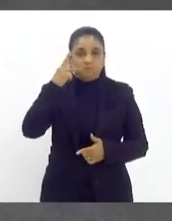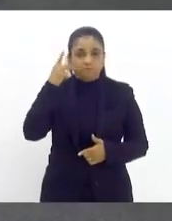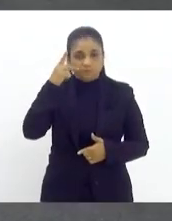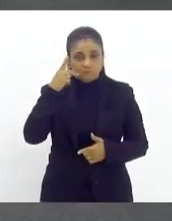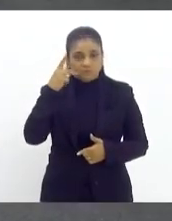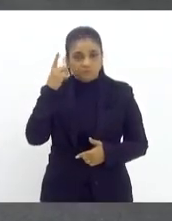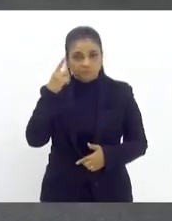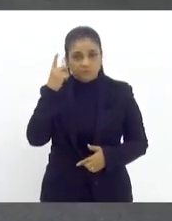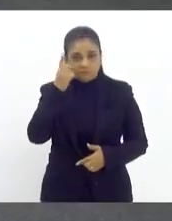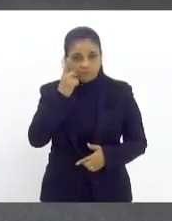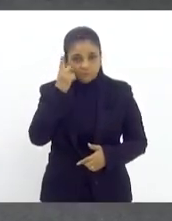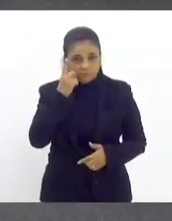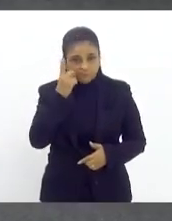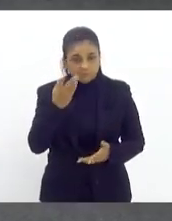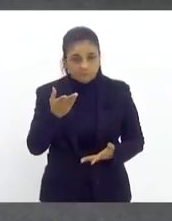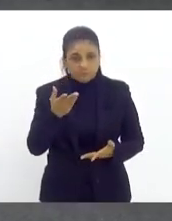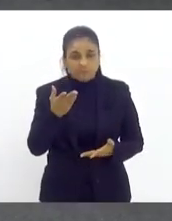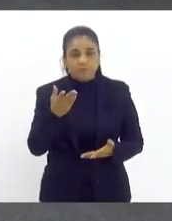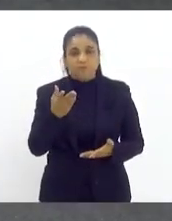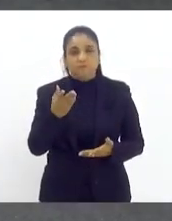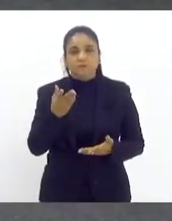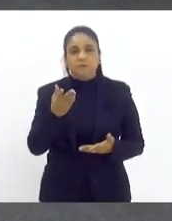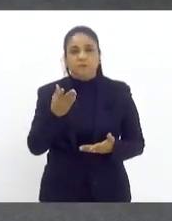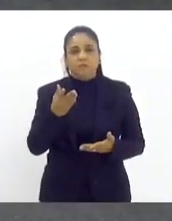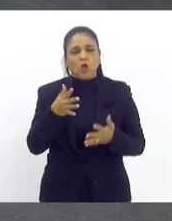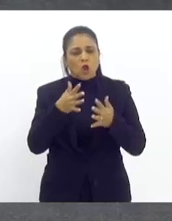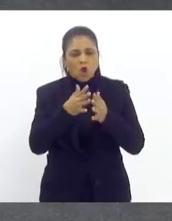para que não pare nenhuma confusão